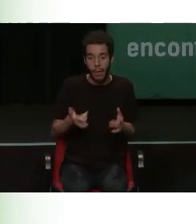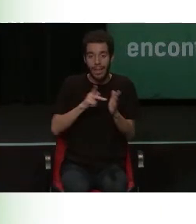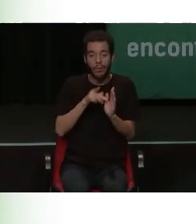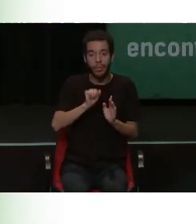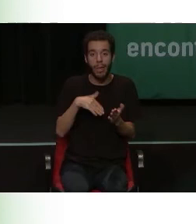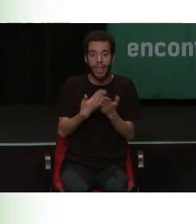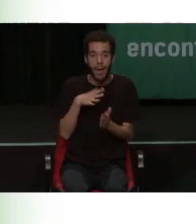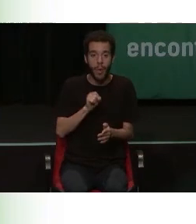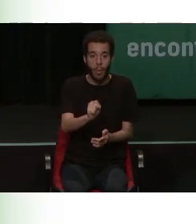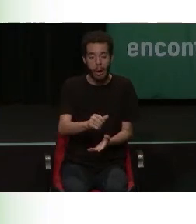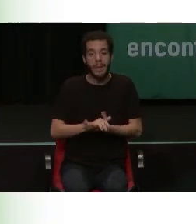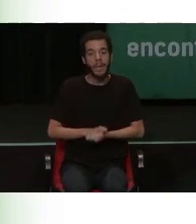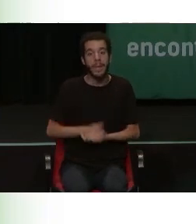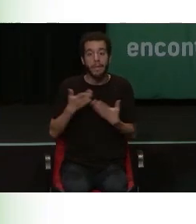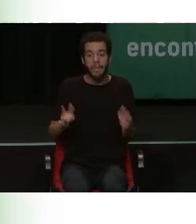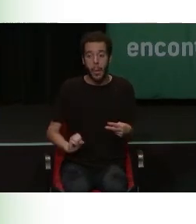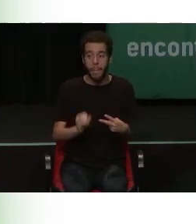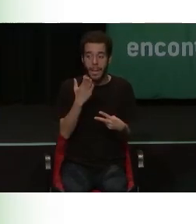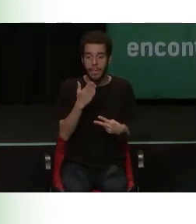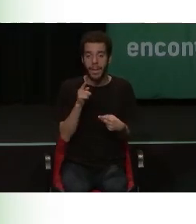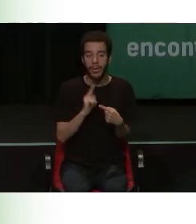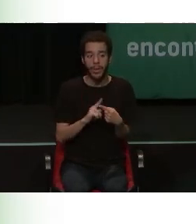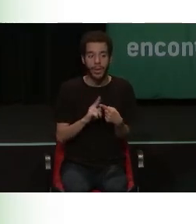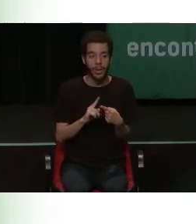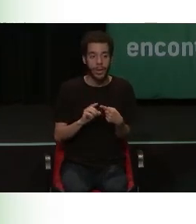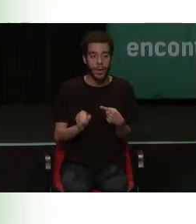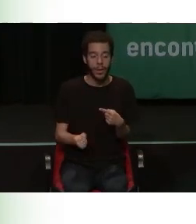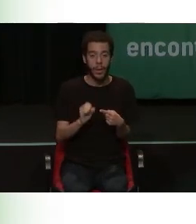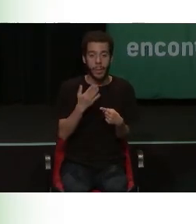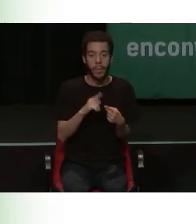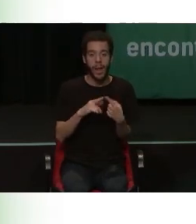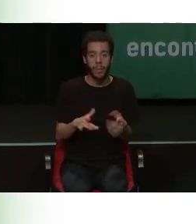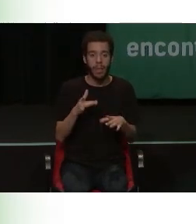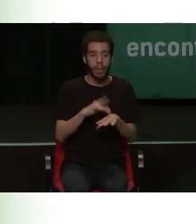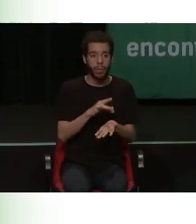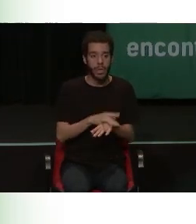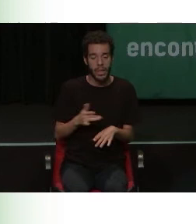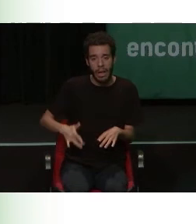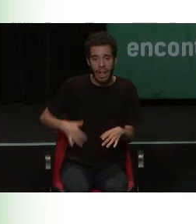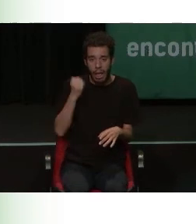criança. Portanto, o primeiro protótipo para a insuficiência renal aguda baseia-se em nanopartículas. Portanto,